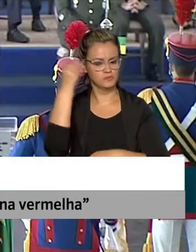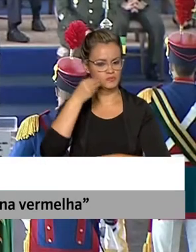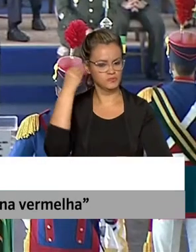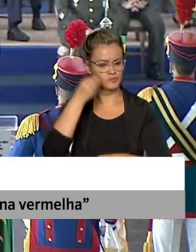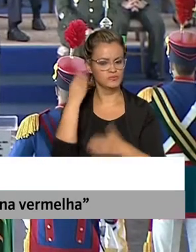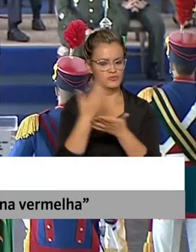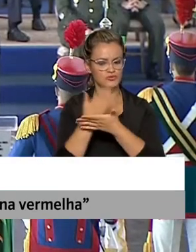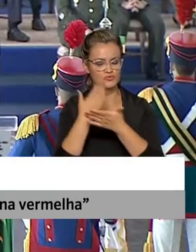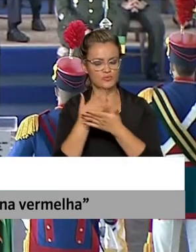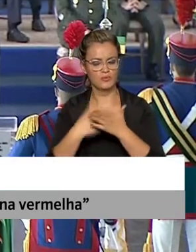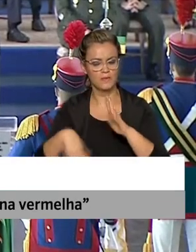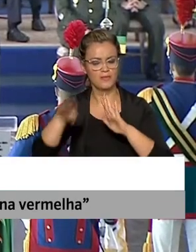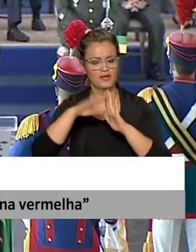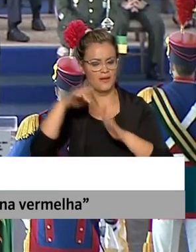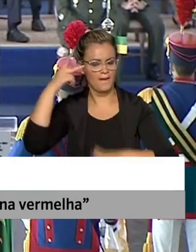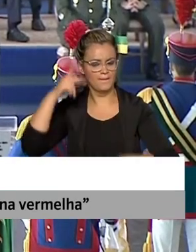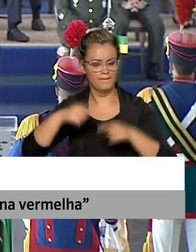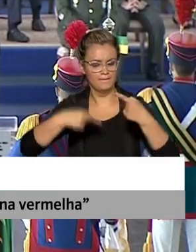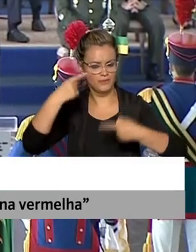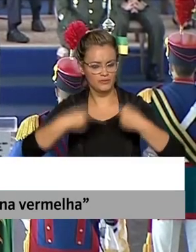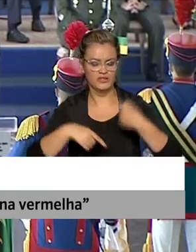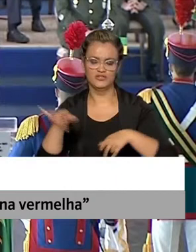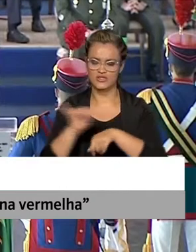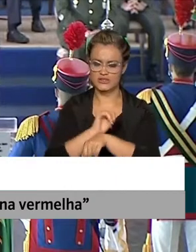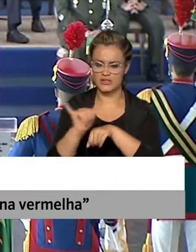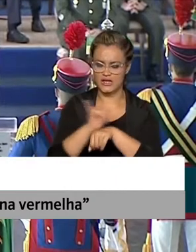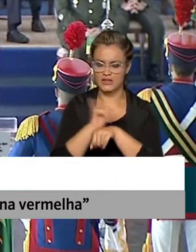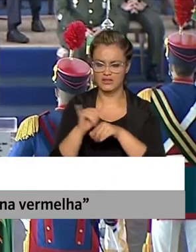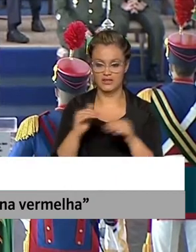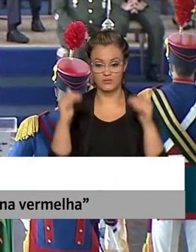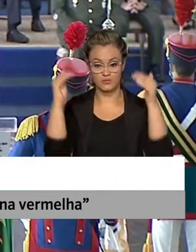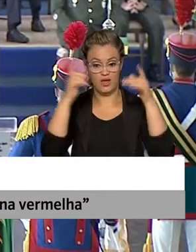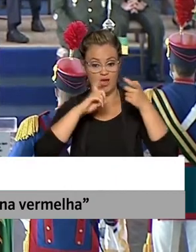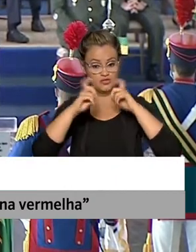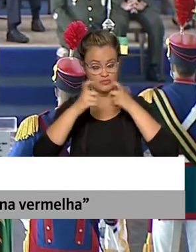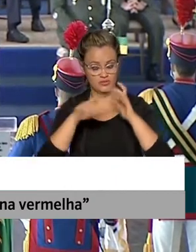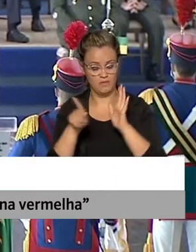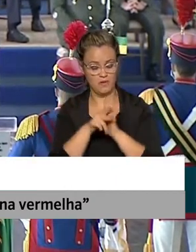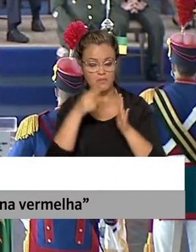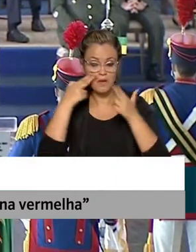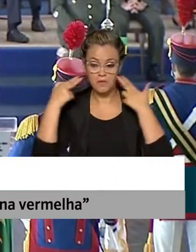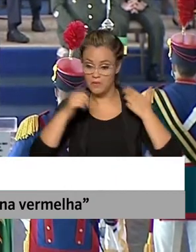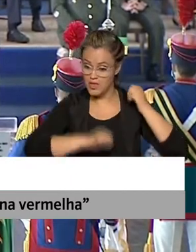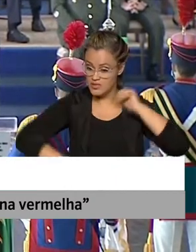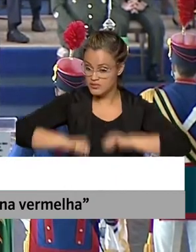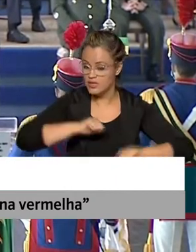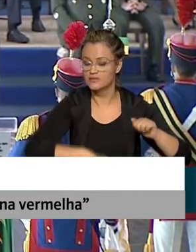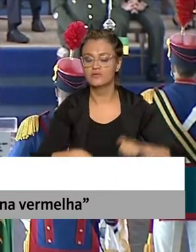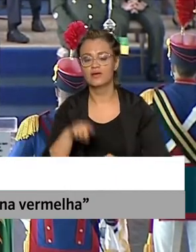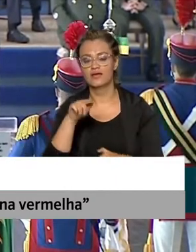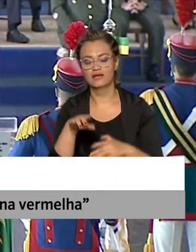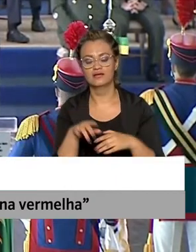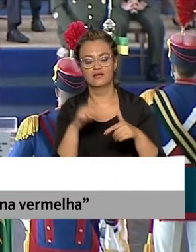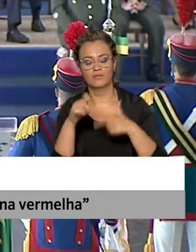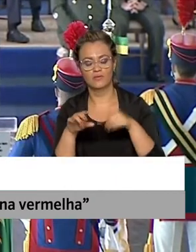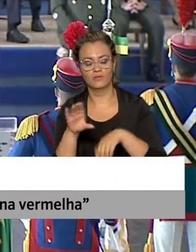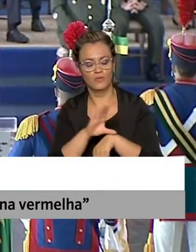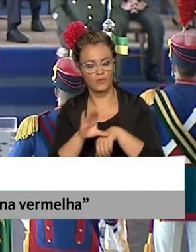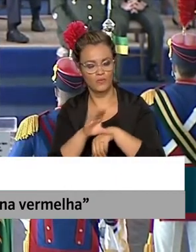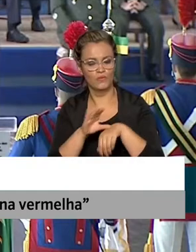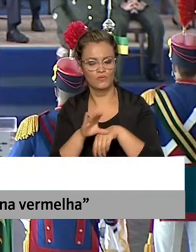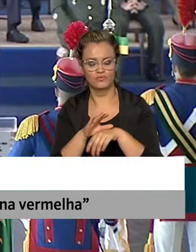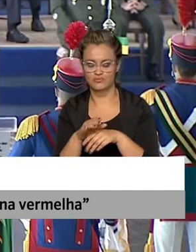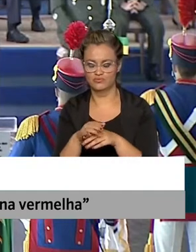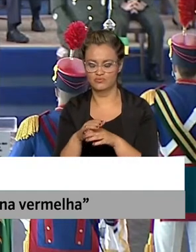estudos militares e de política, estratégia e alta administração do Exército, realizou o curso de operações na